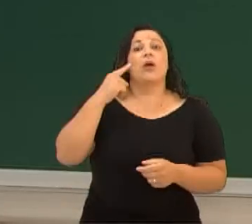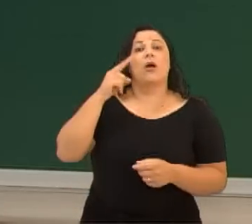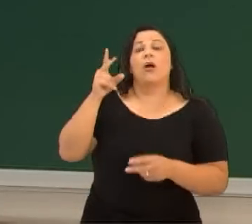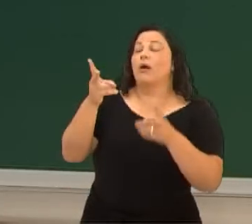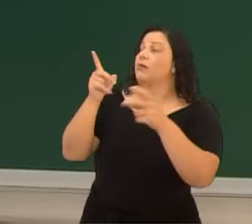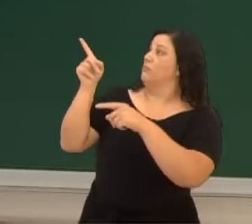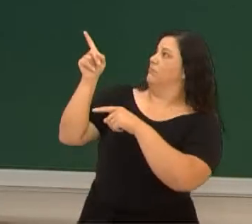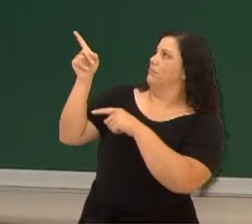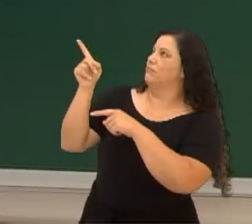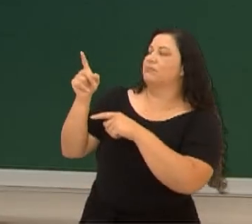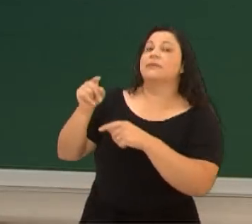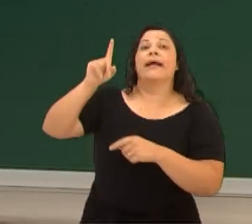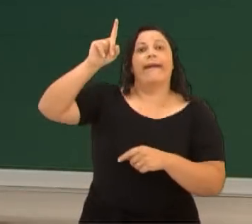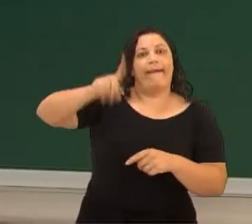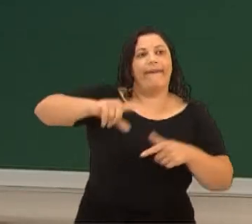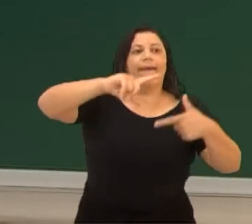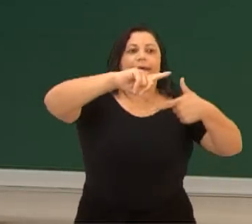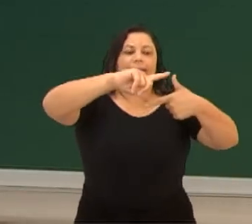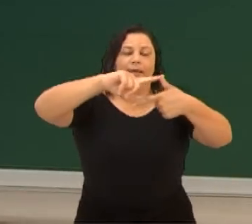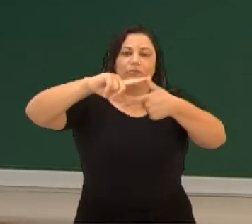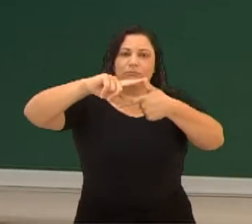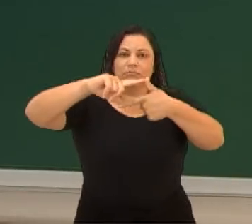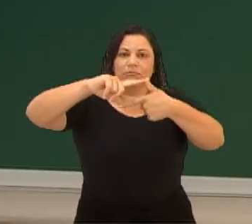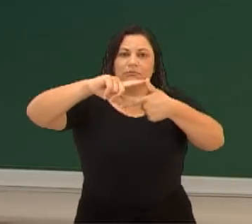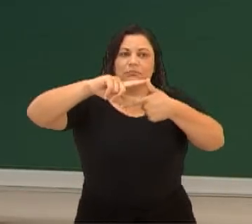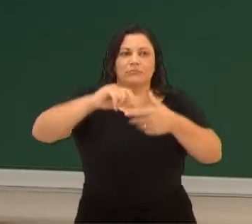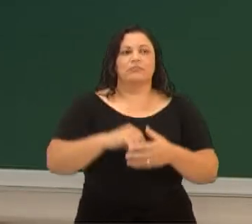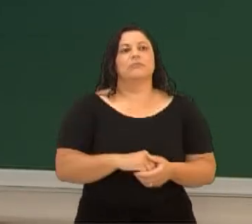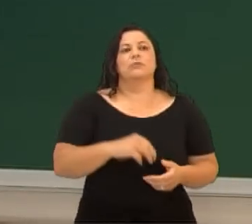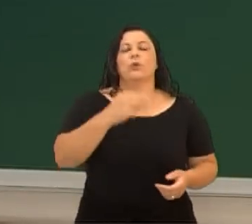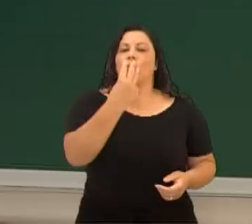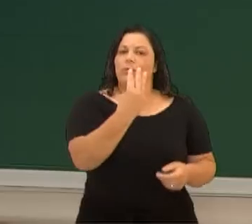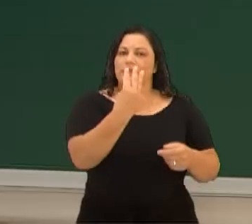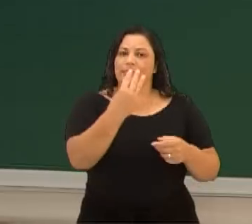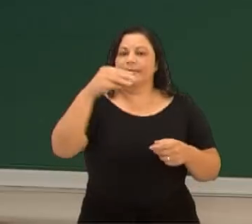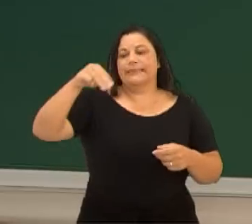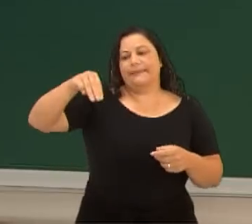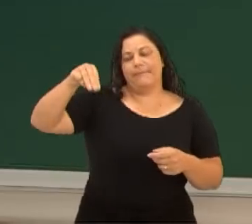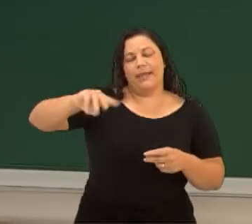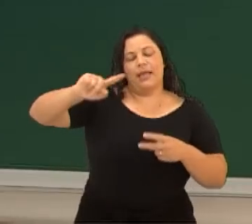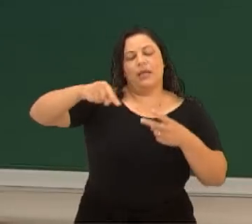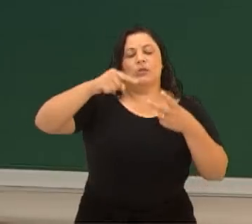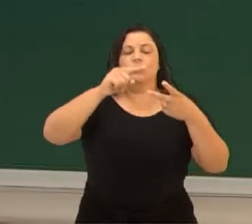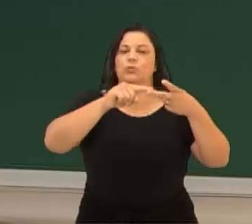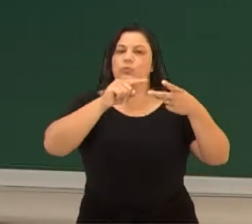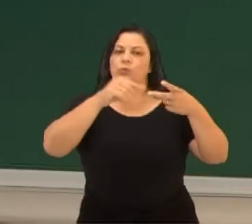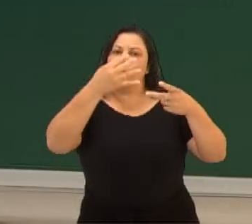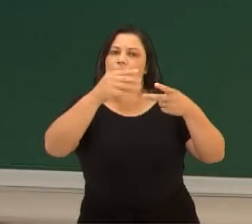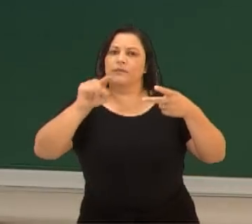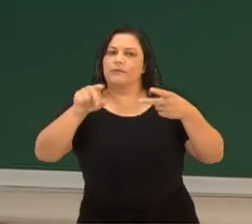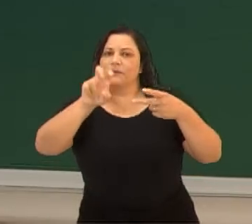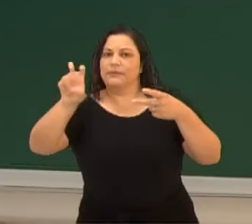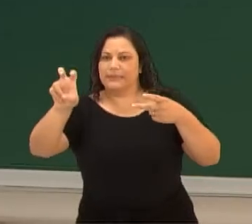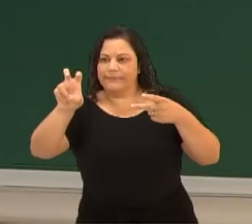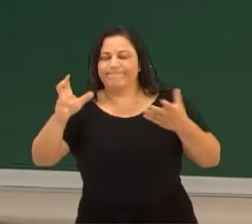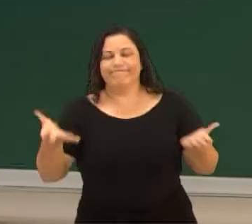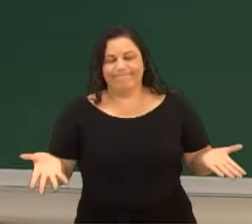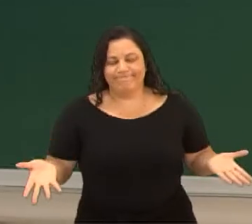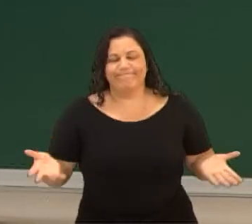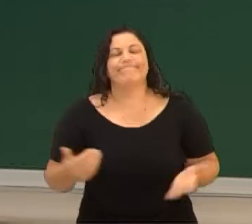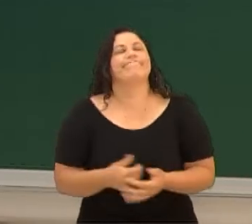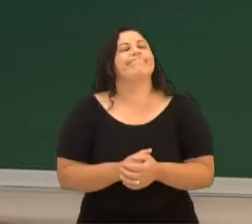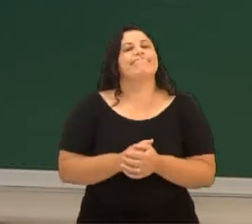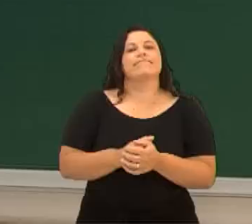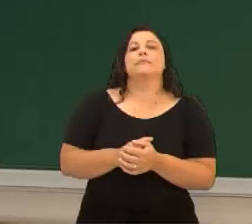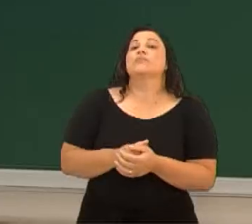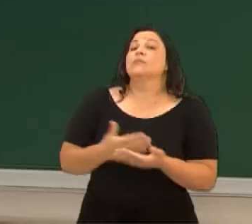é um retângulo, porque um lado mede 3 metros e o outro mede 4,5 metros. Ou